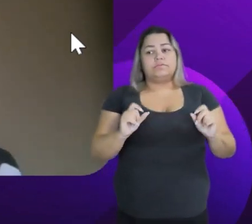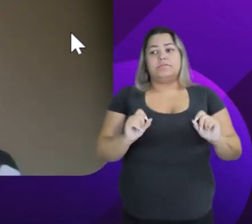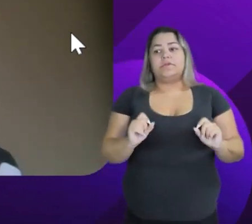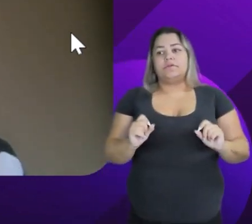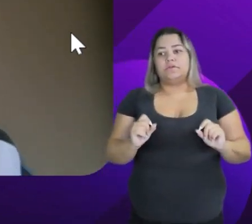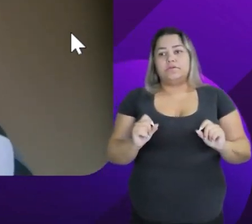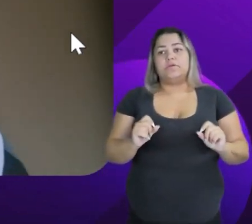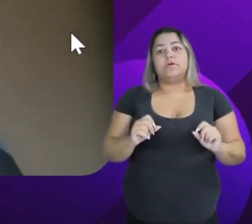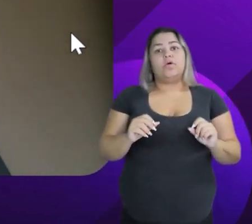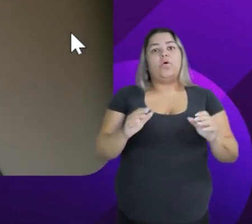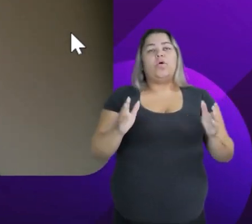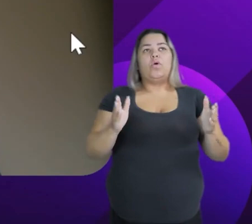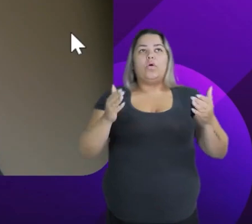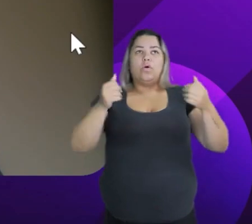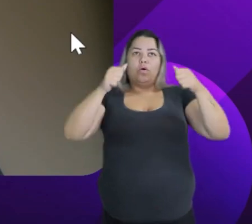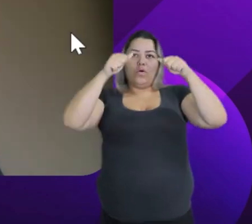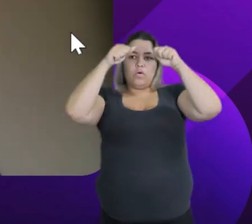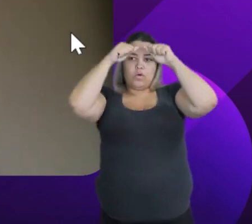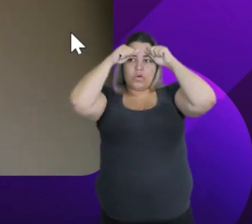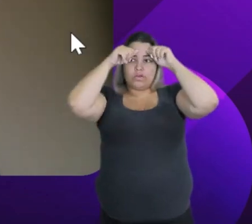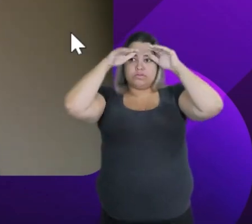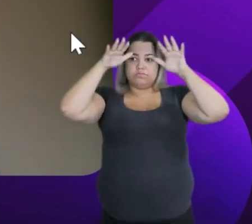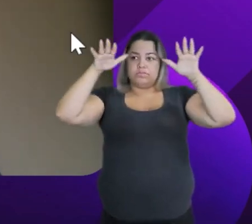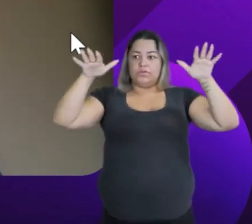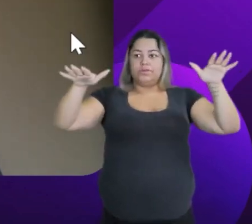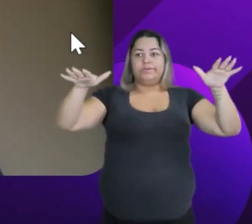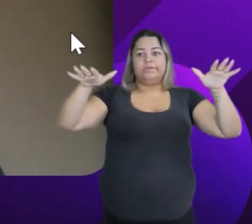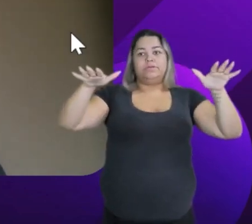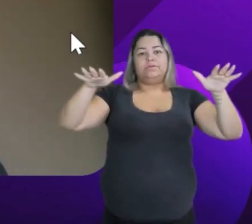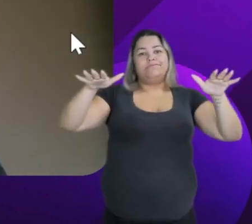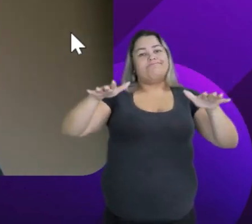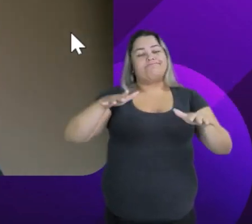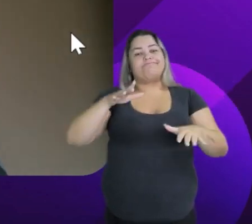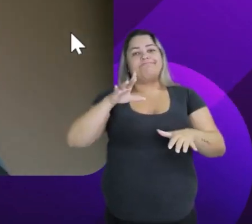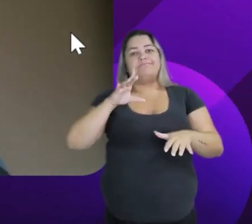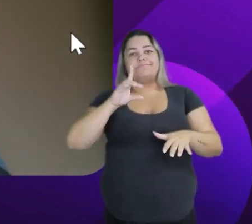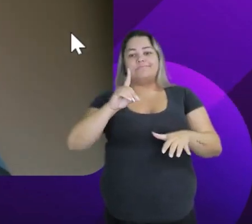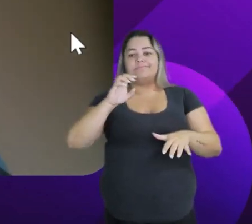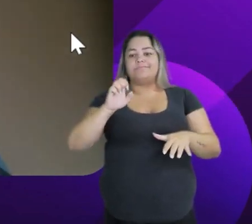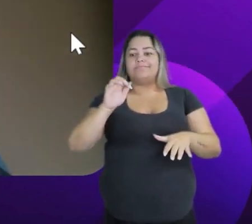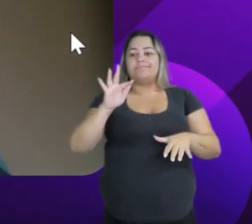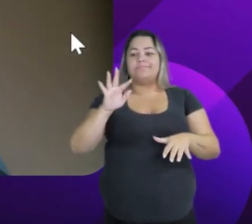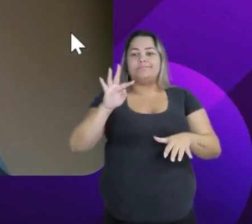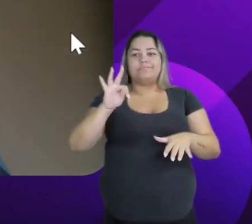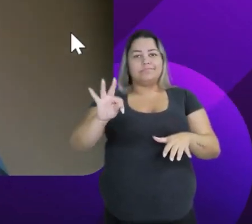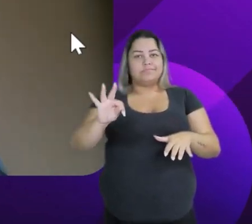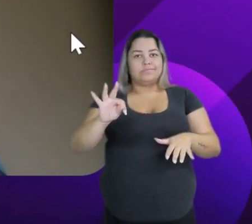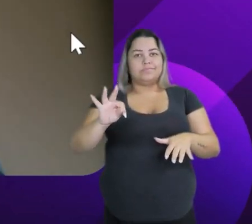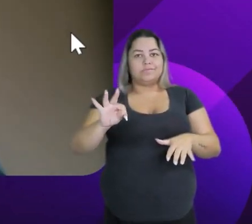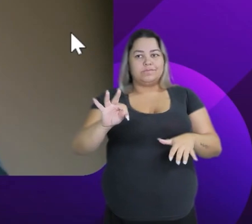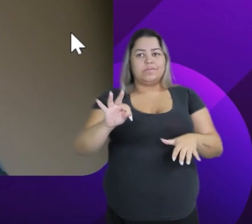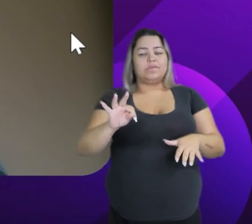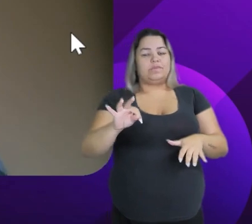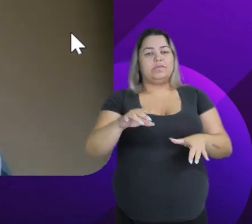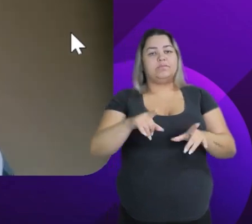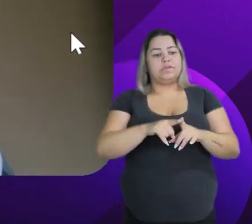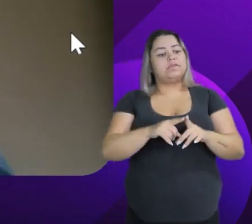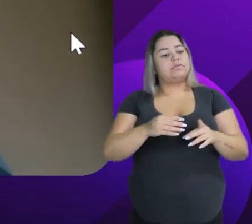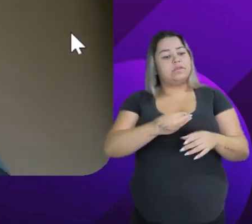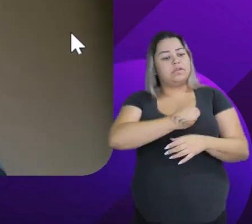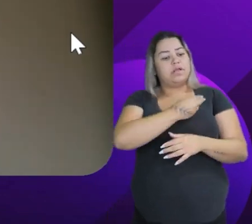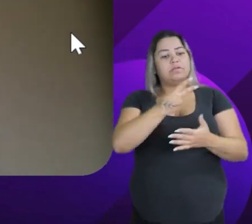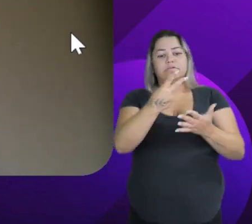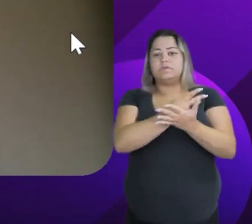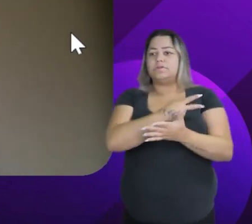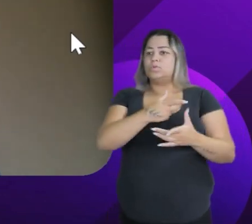espectro autista ou então o transtorno de déficit de atenção, que são condições que estão aí presentes, né, em